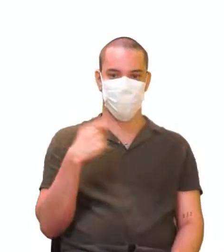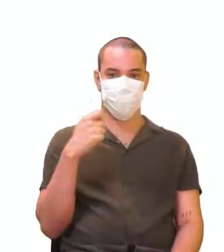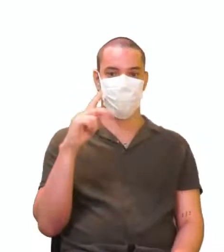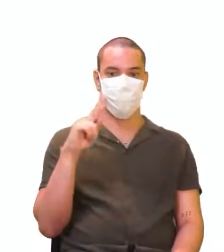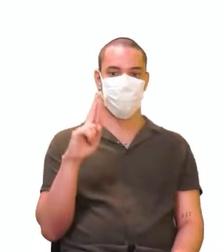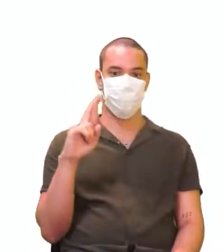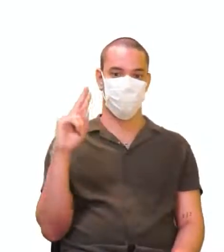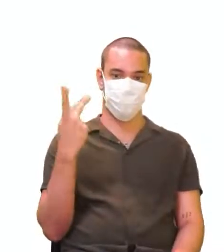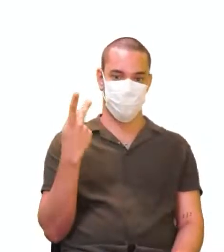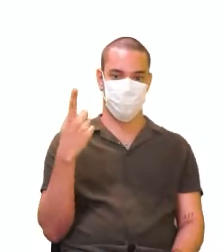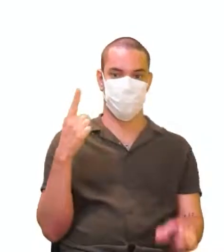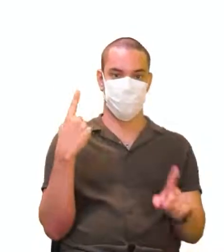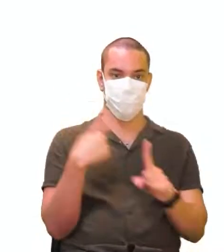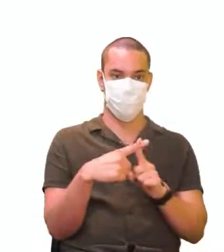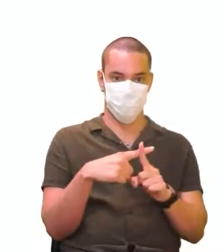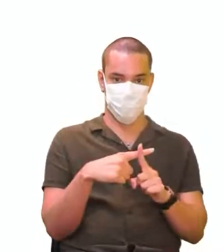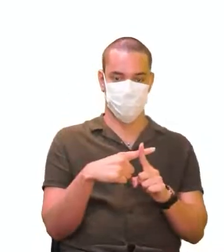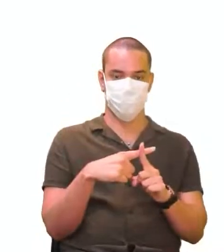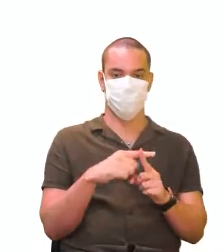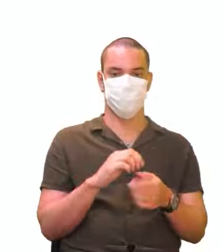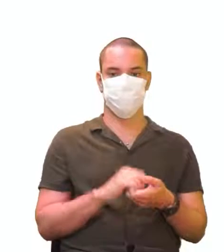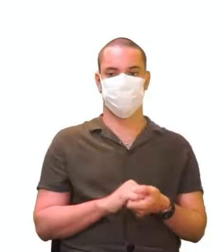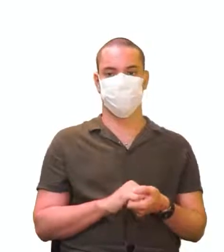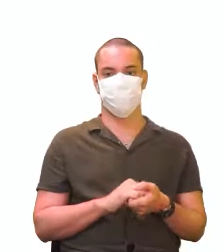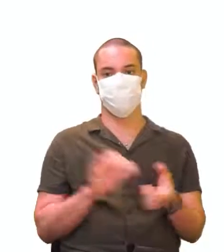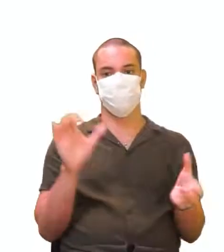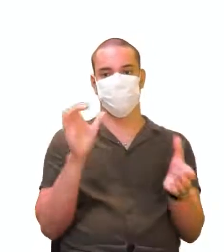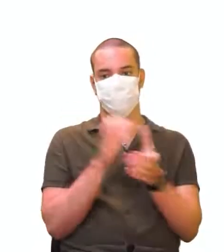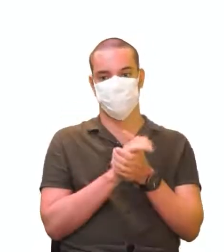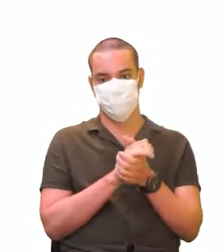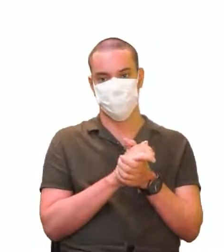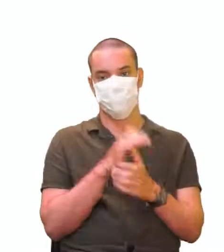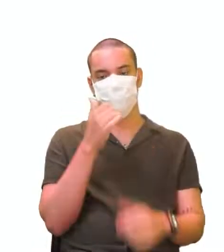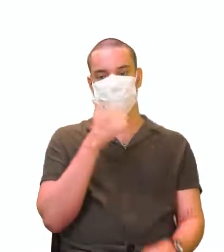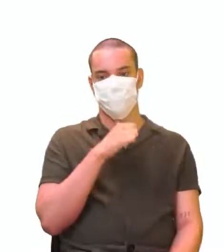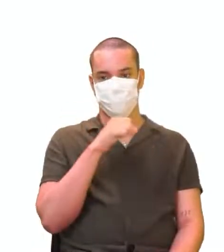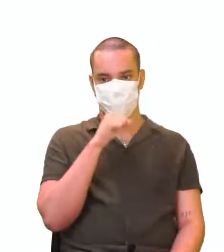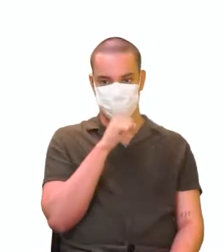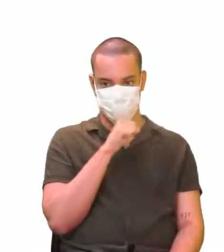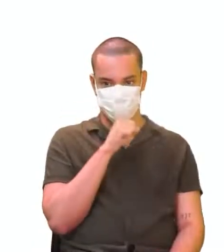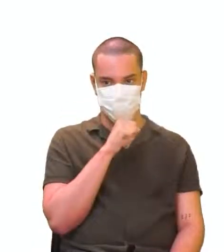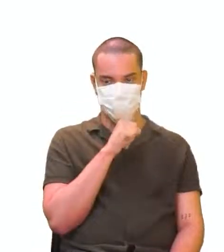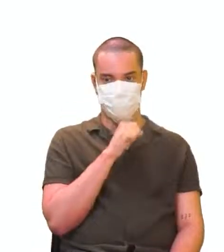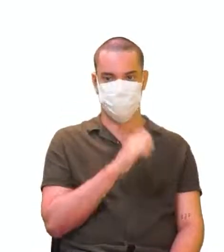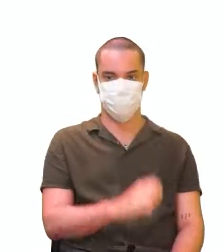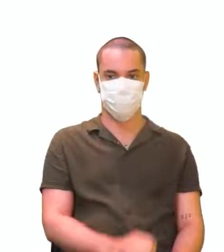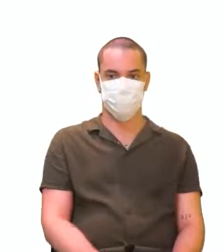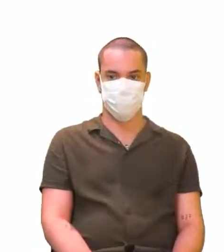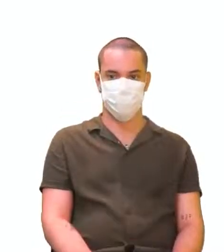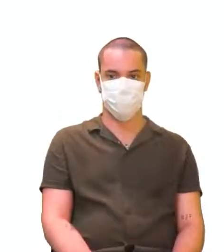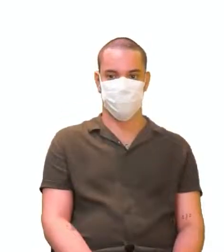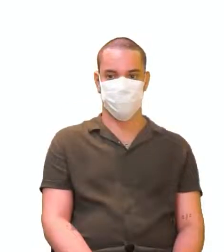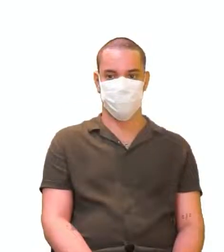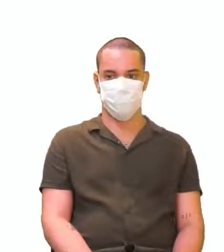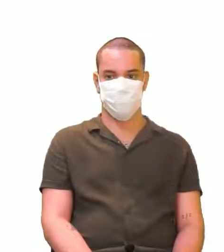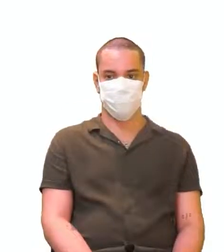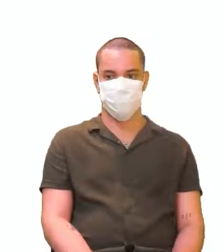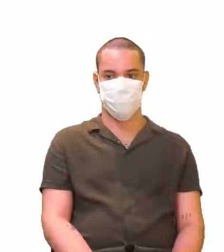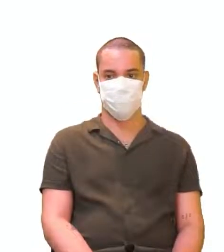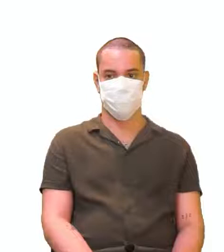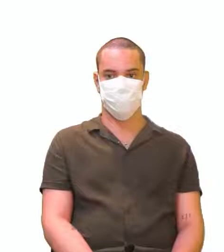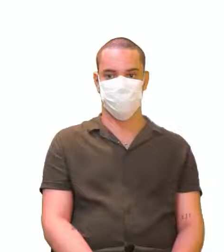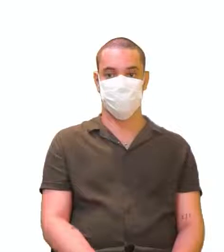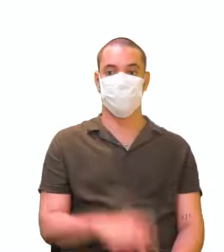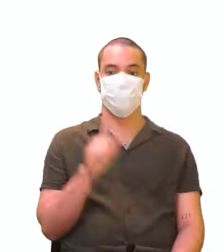RH positivo, casado com a mãe Opa! Casado com a